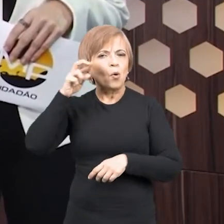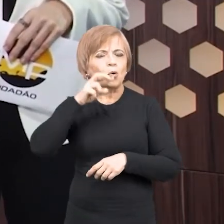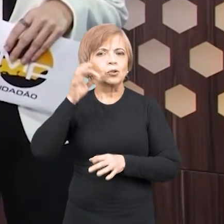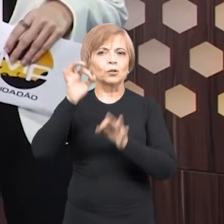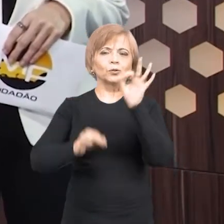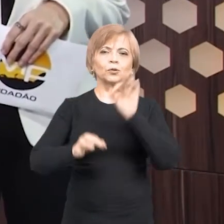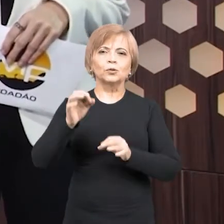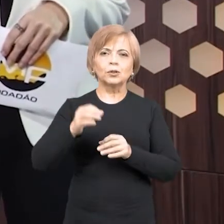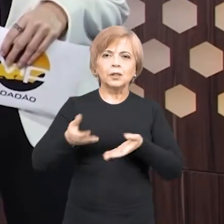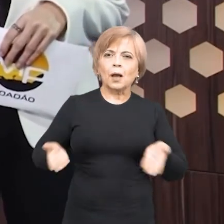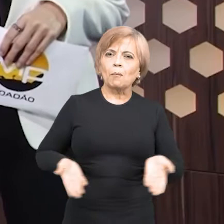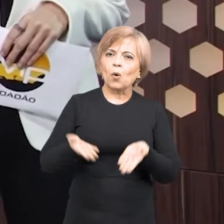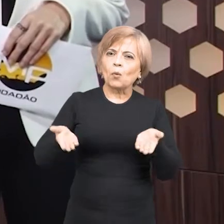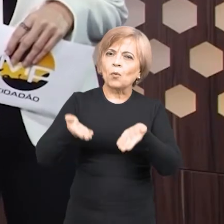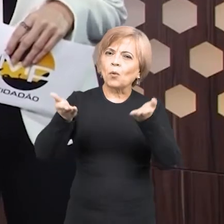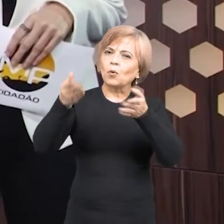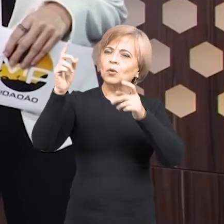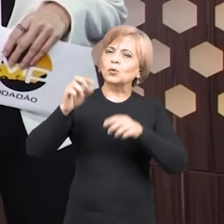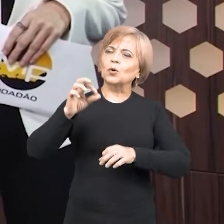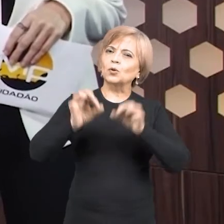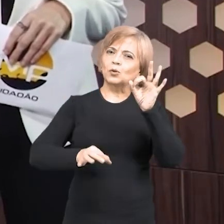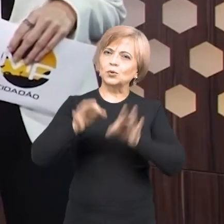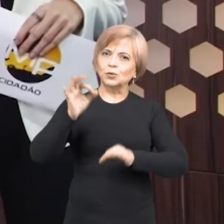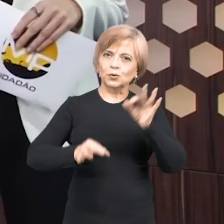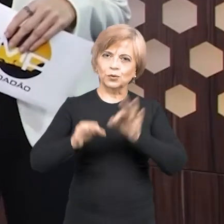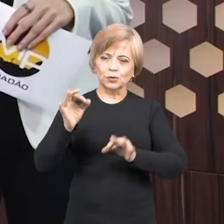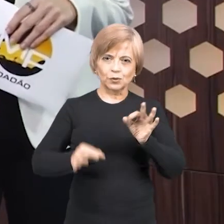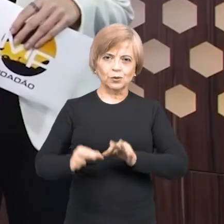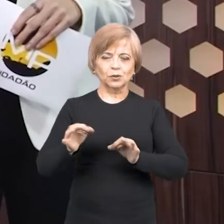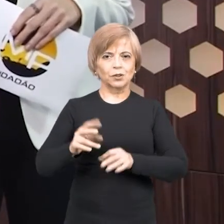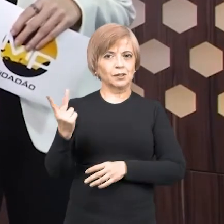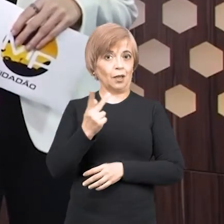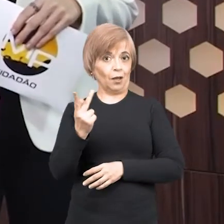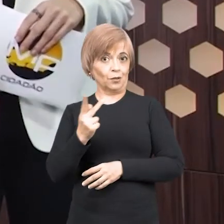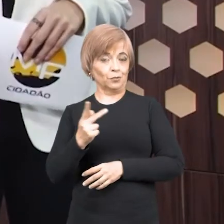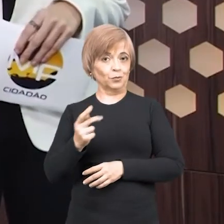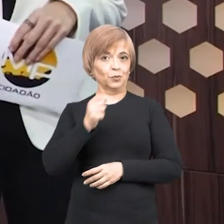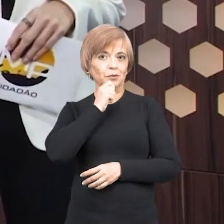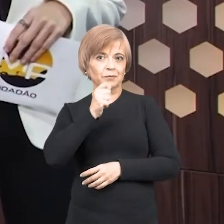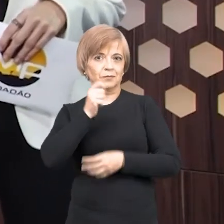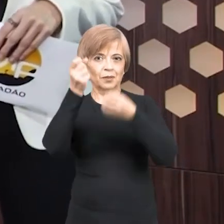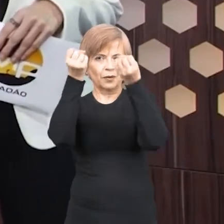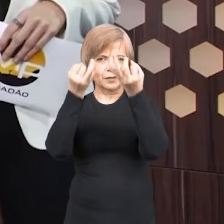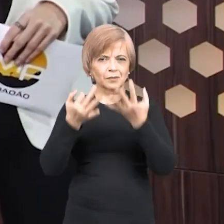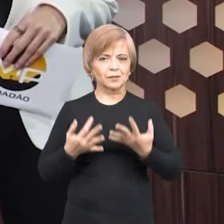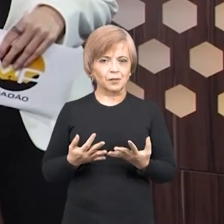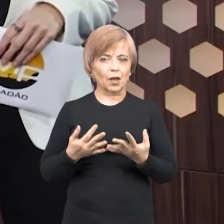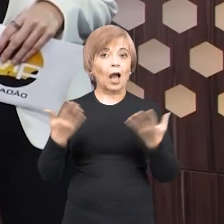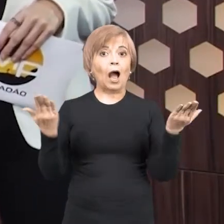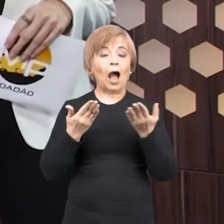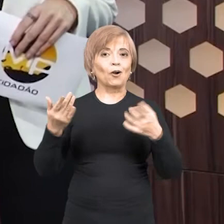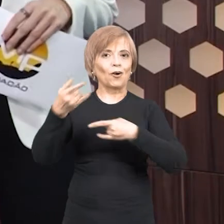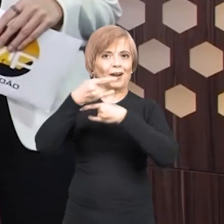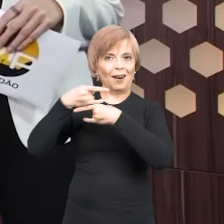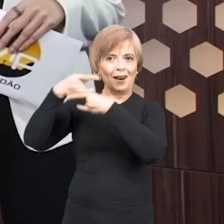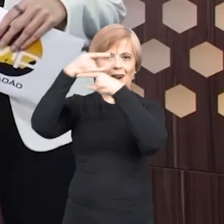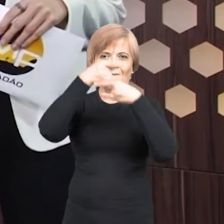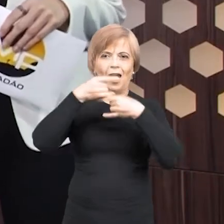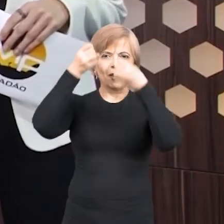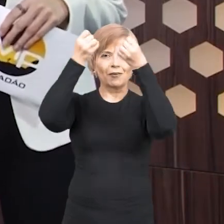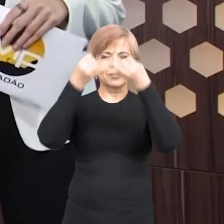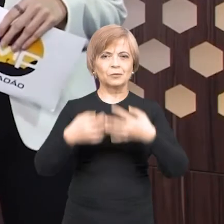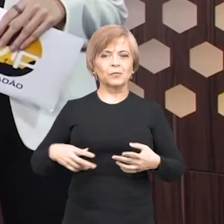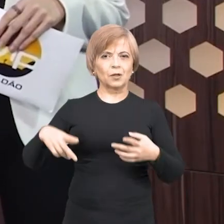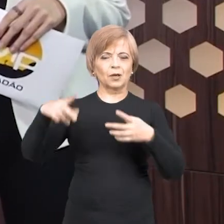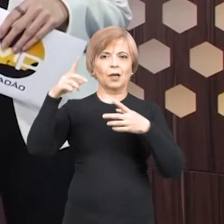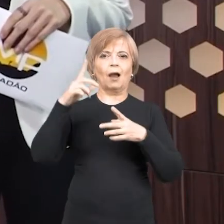de Justiça, Lúcia Iloísio, ambas integrantes do CAU Criminal do MPRJ. Agora a gente vai acompanhar um compacto dessa live sobre